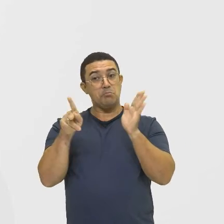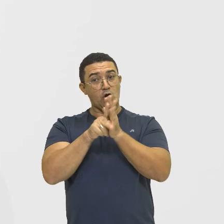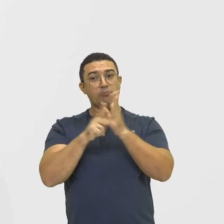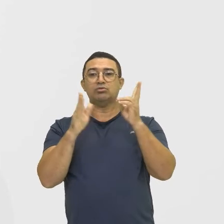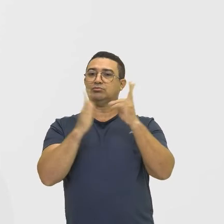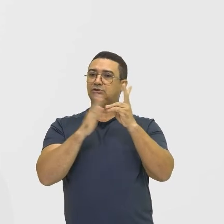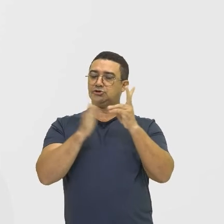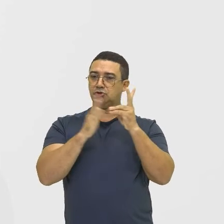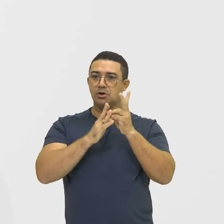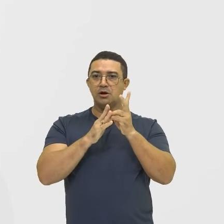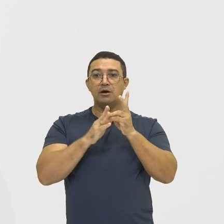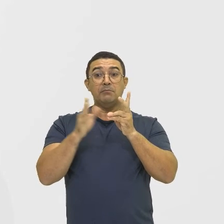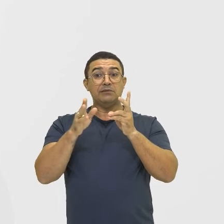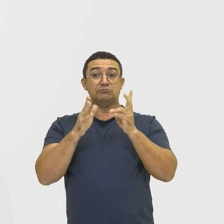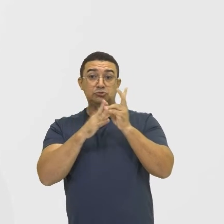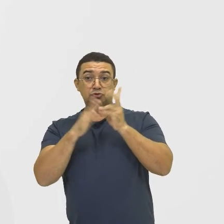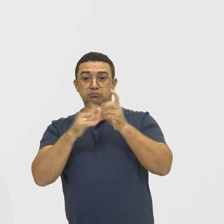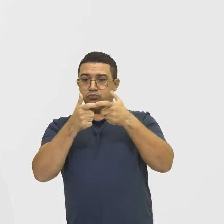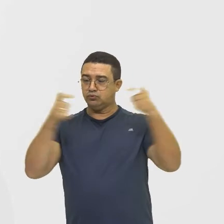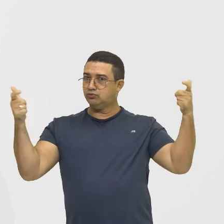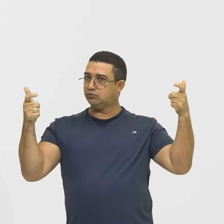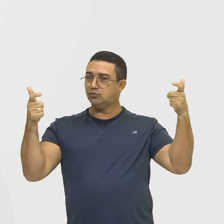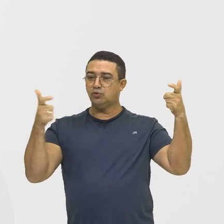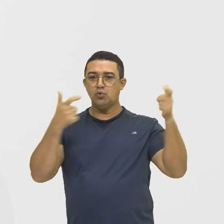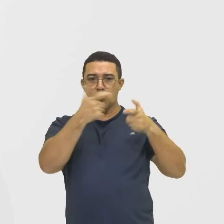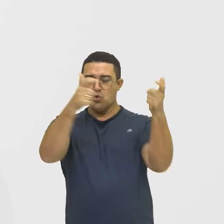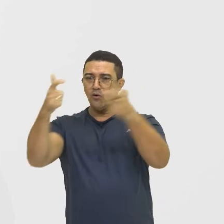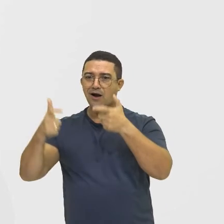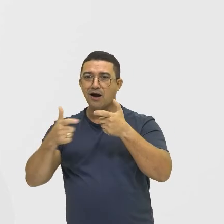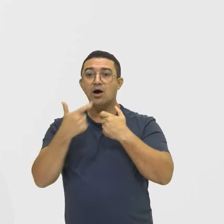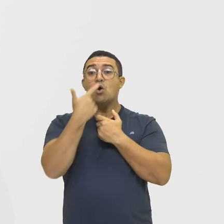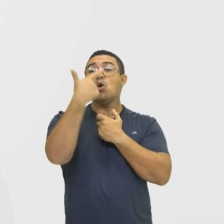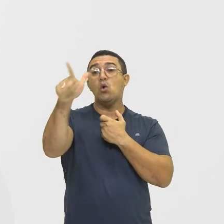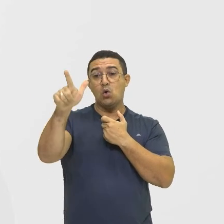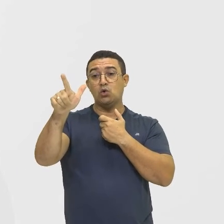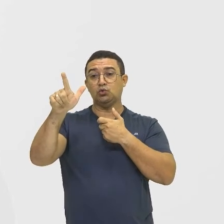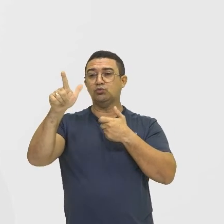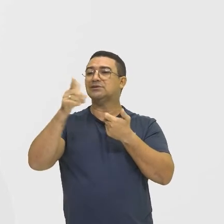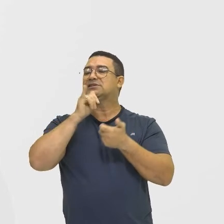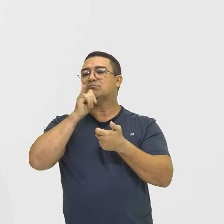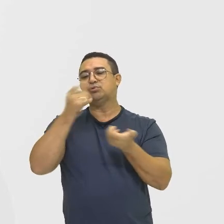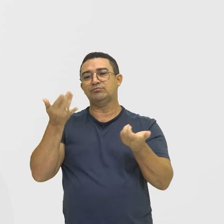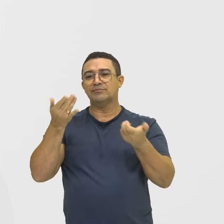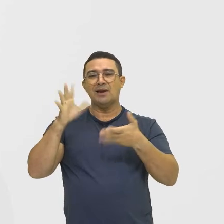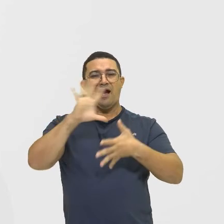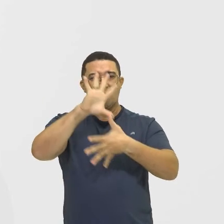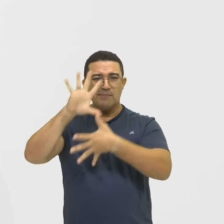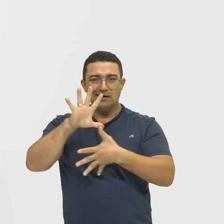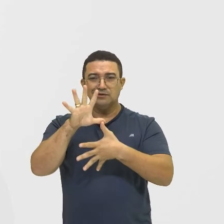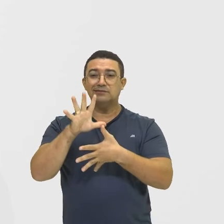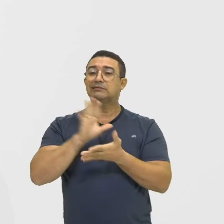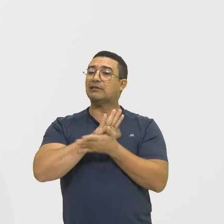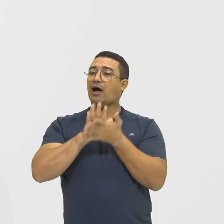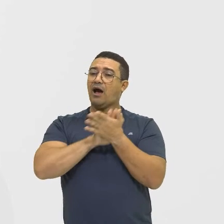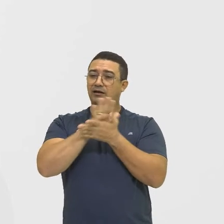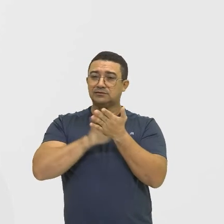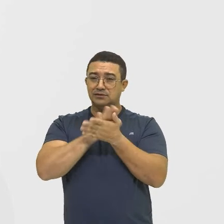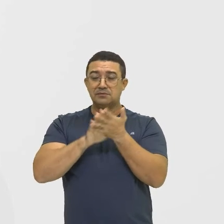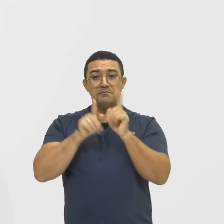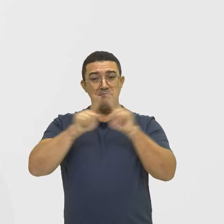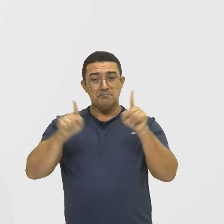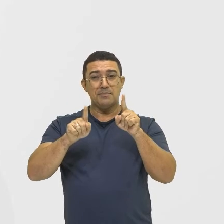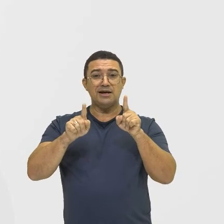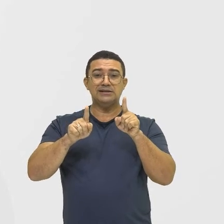grandes santuários como os de outras regiões da América. No entanto, é